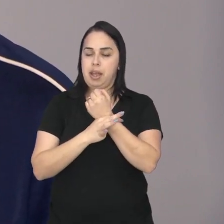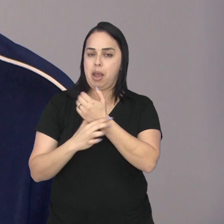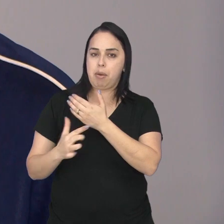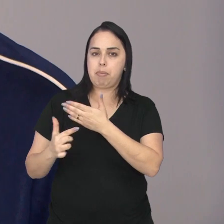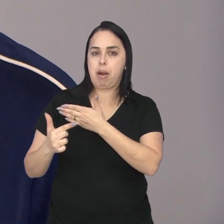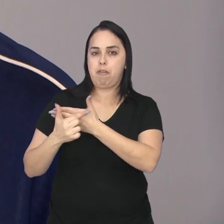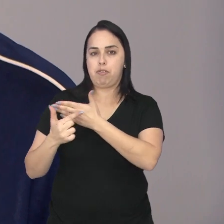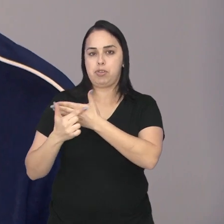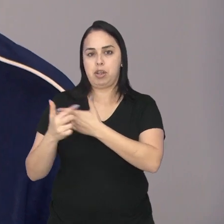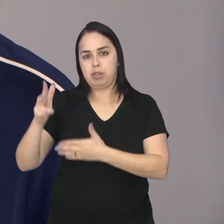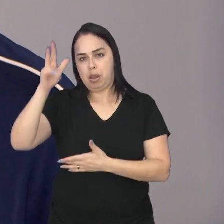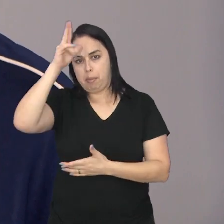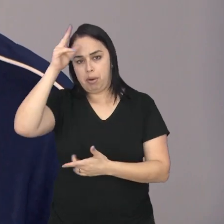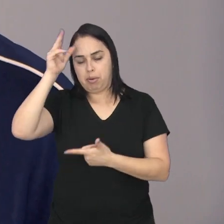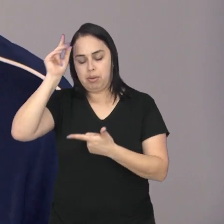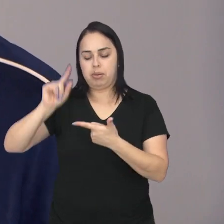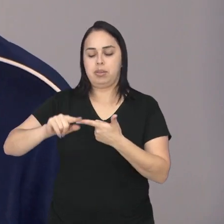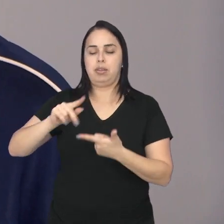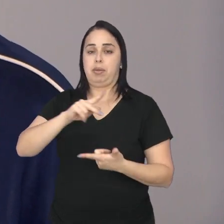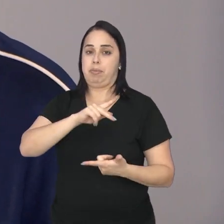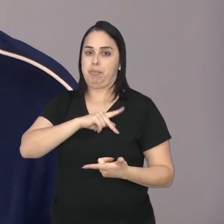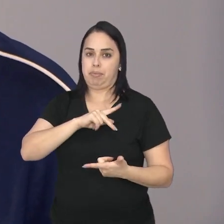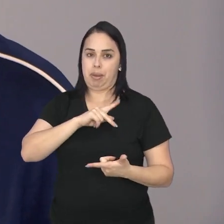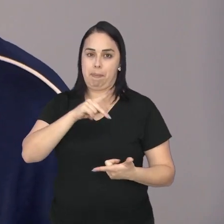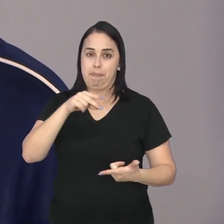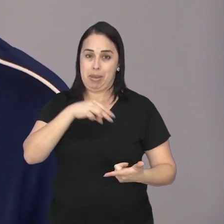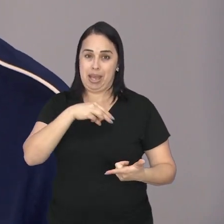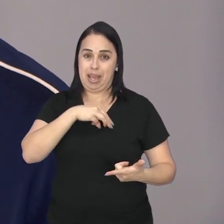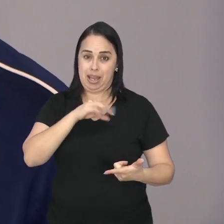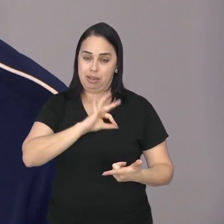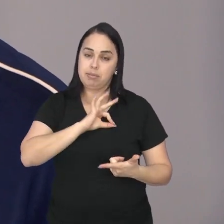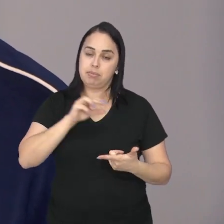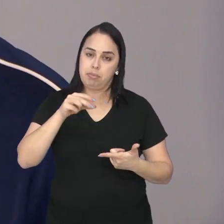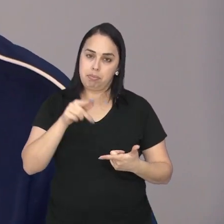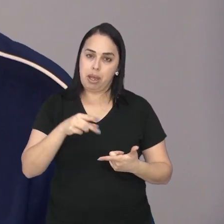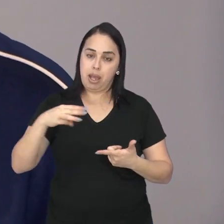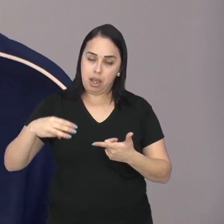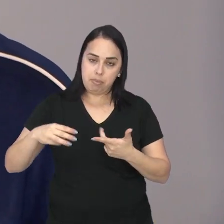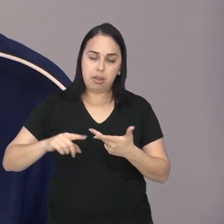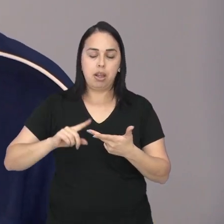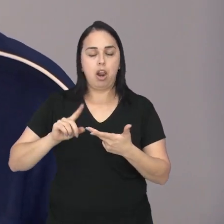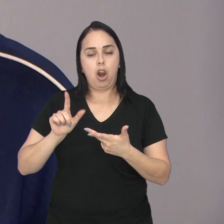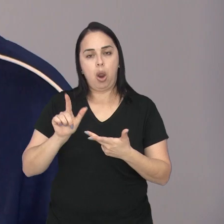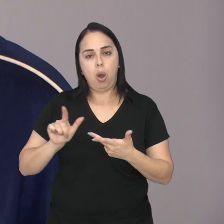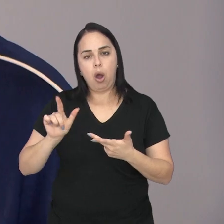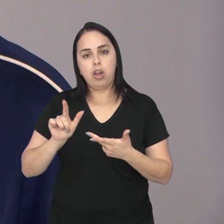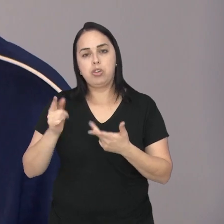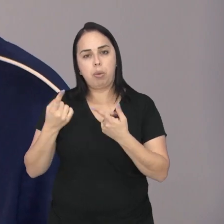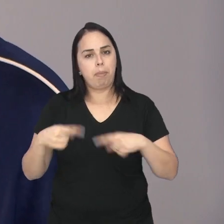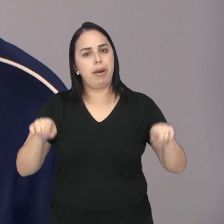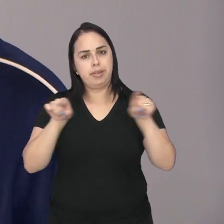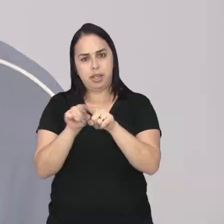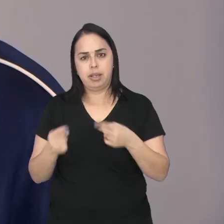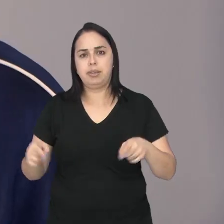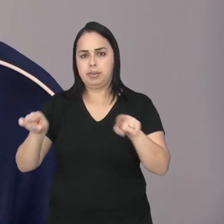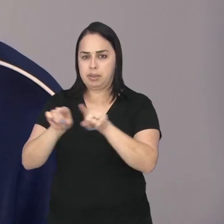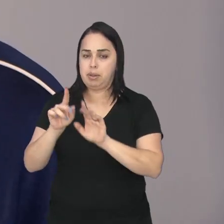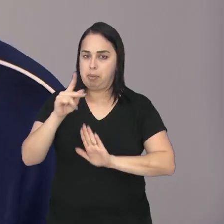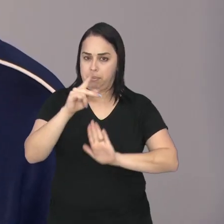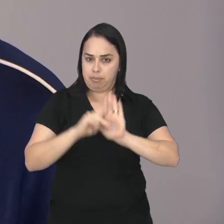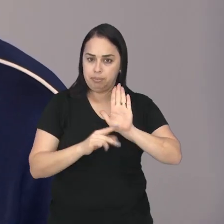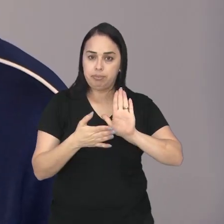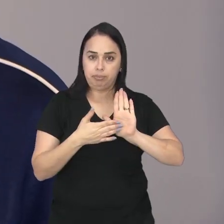um papel do estado da Polícia Militar Claro da própria Polícia Civil é em conjunto com outras forças